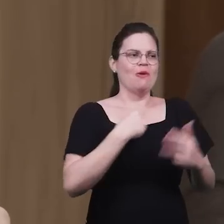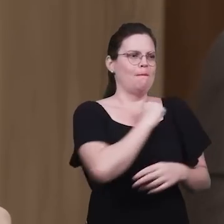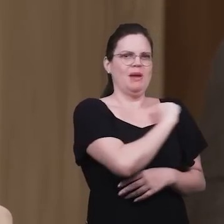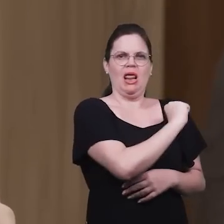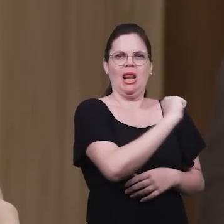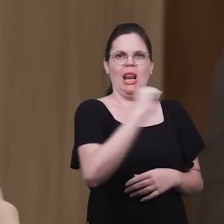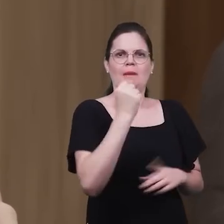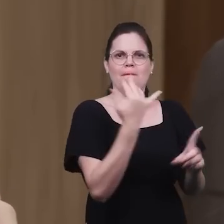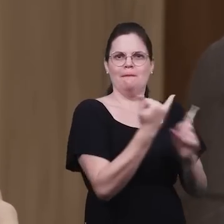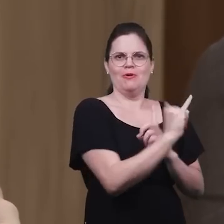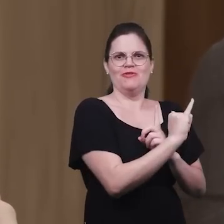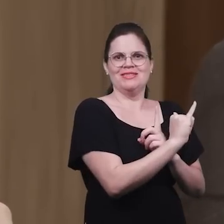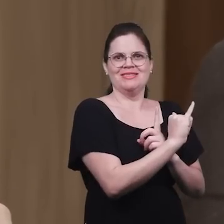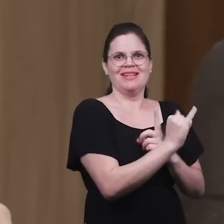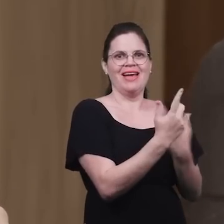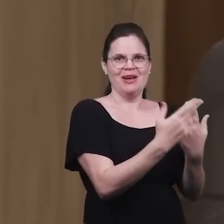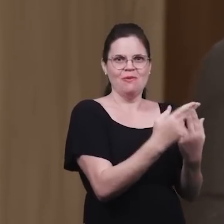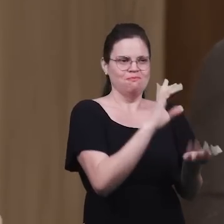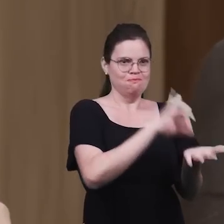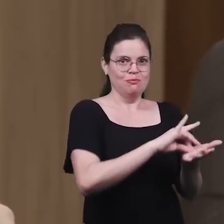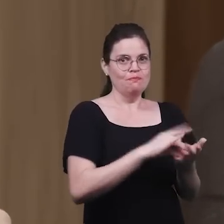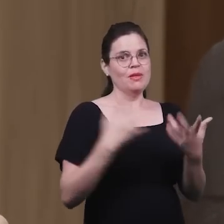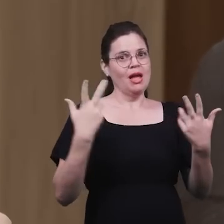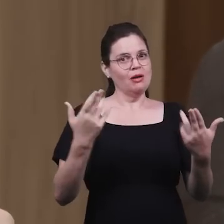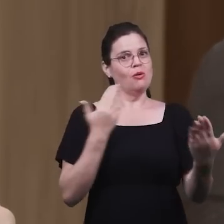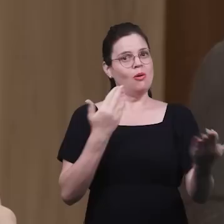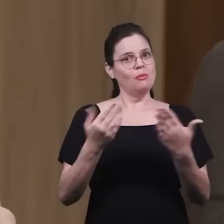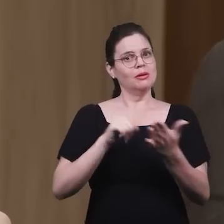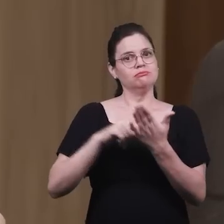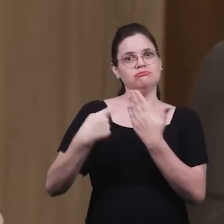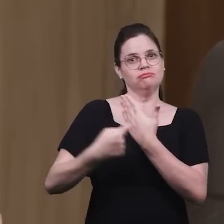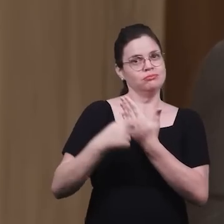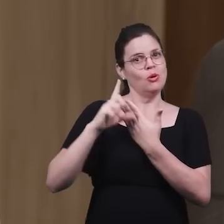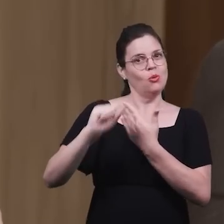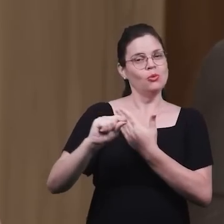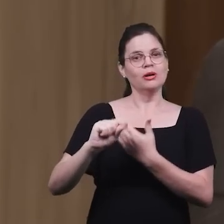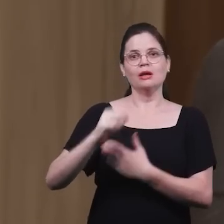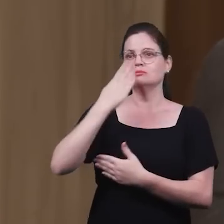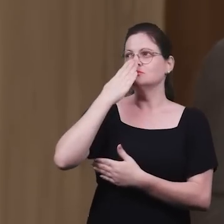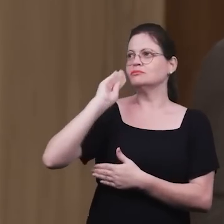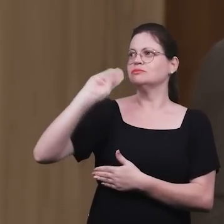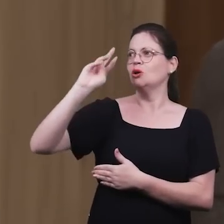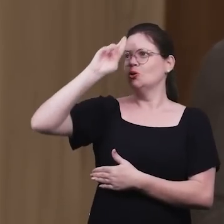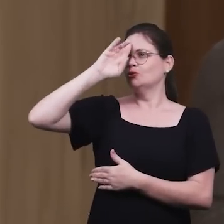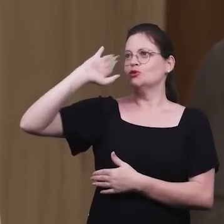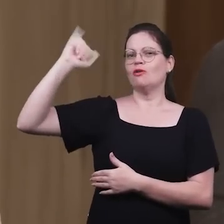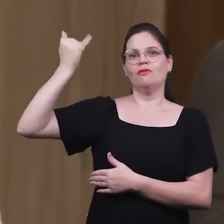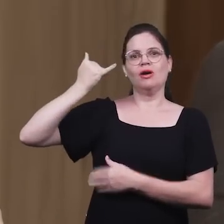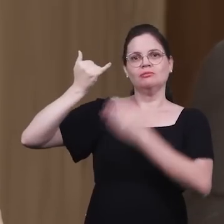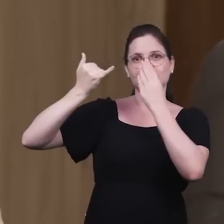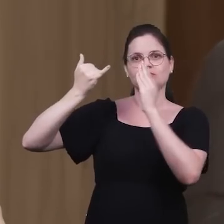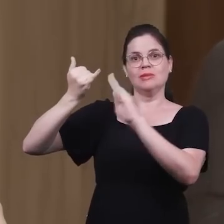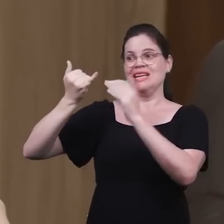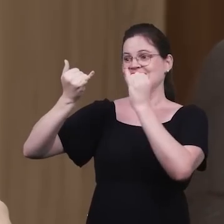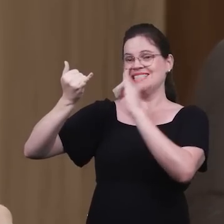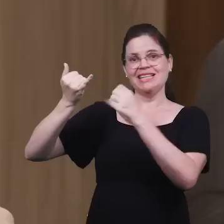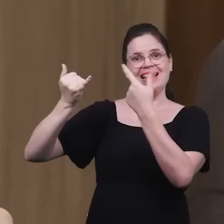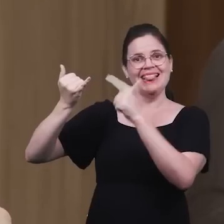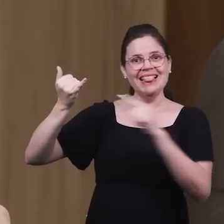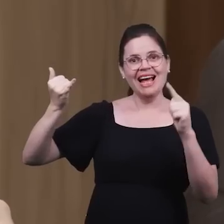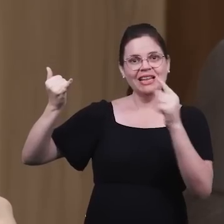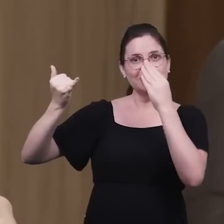nós sabemos que sem profecia, muito bom, o povo se corrompe. Ou seja, sem a direção do Espírito Santo, sem